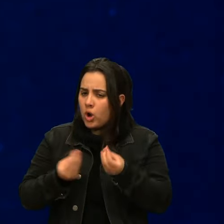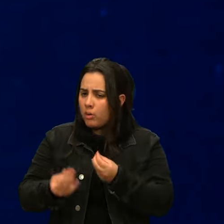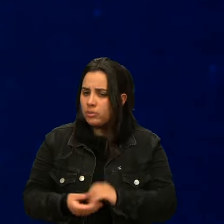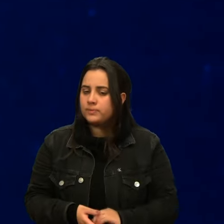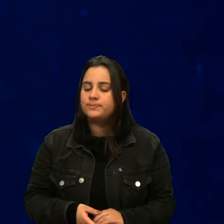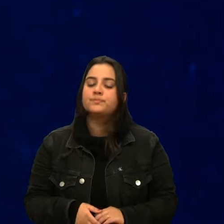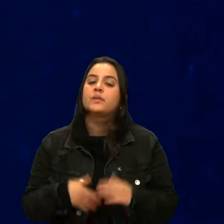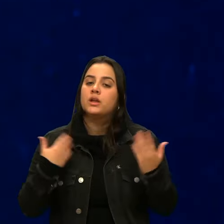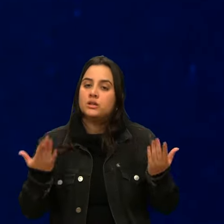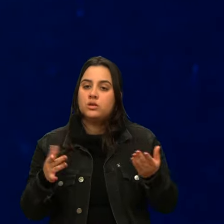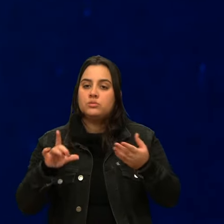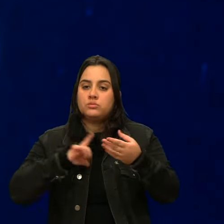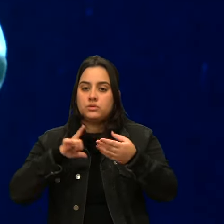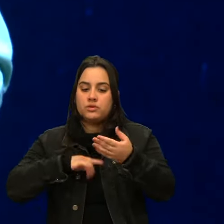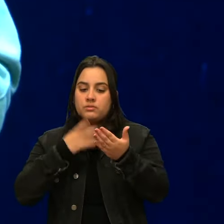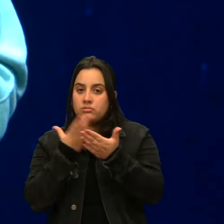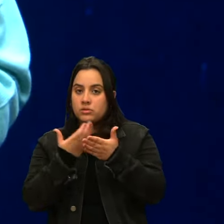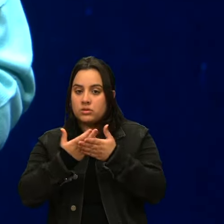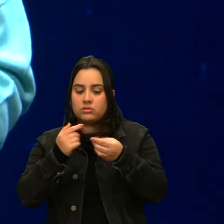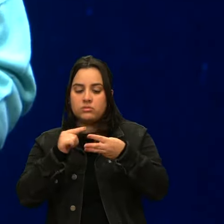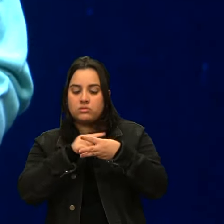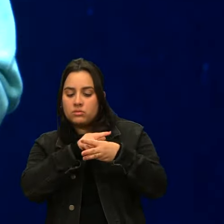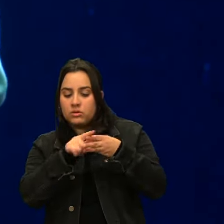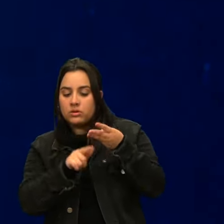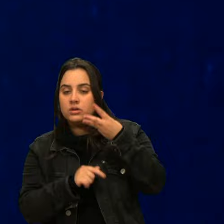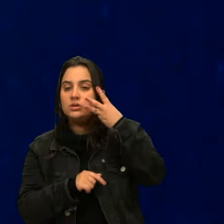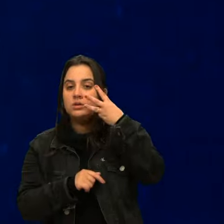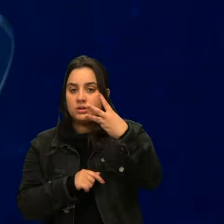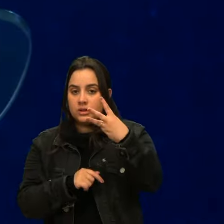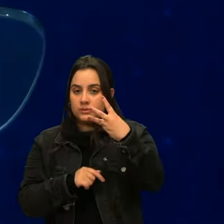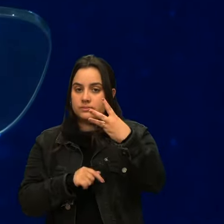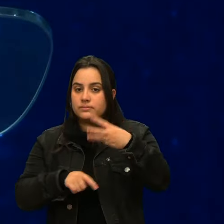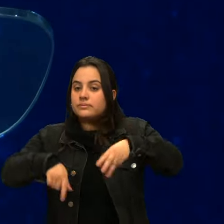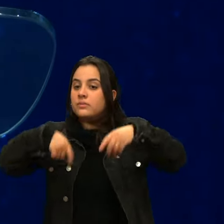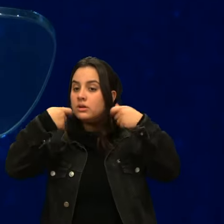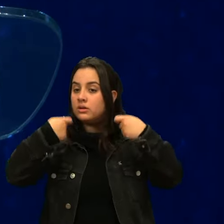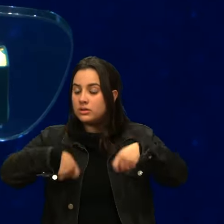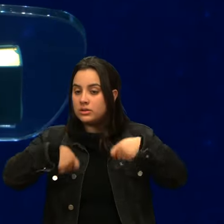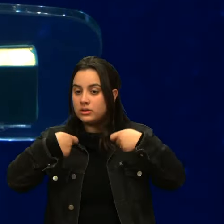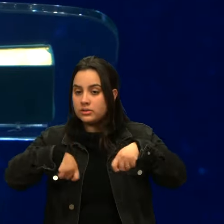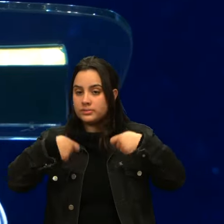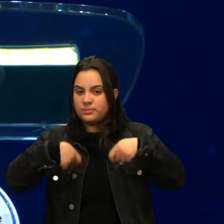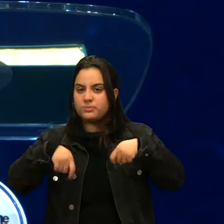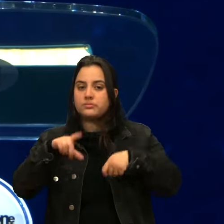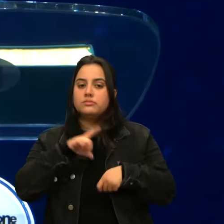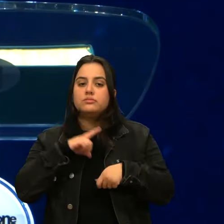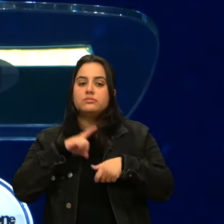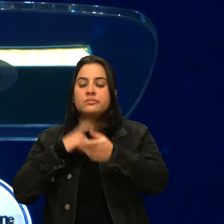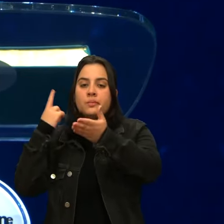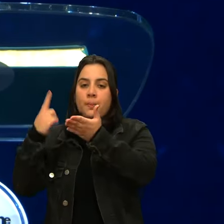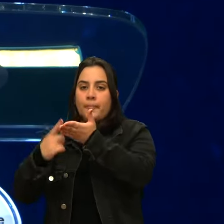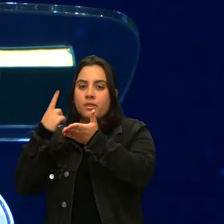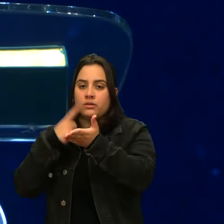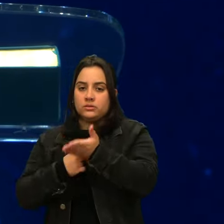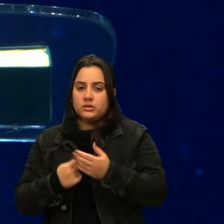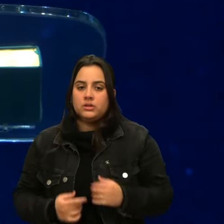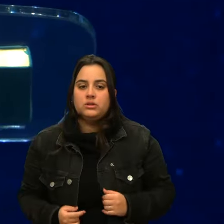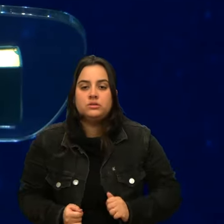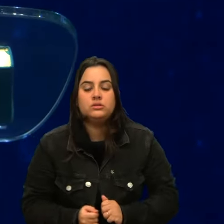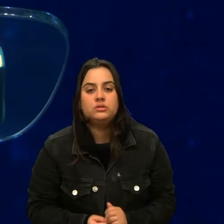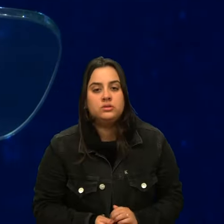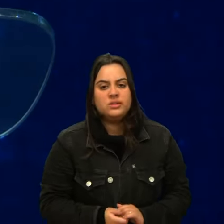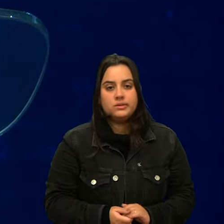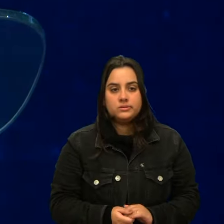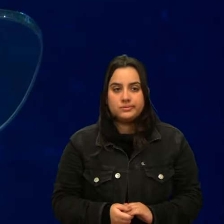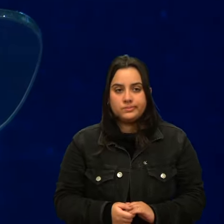3 coisas, 3 passos que a gente precisa para que a gente possa ter esse compromisso.